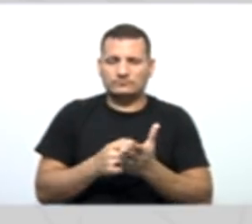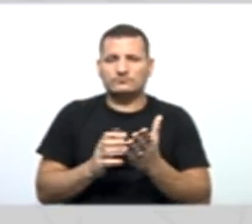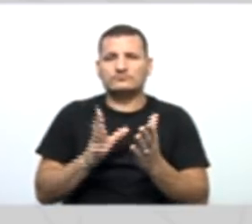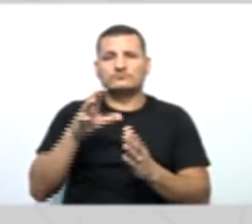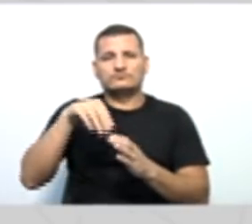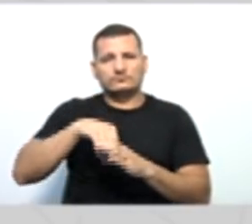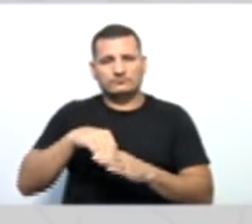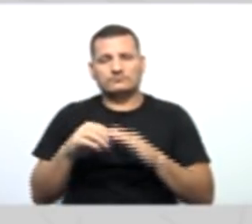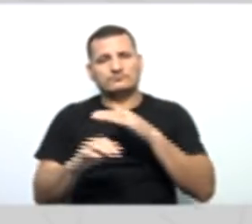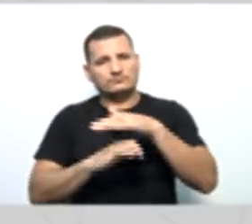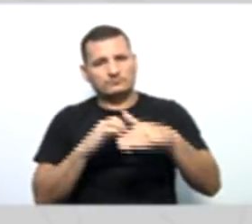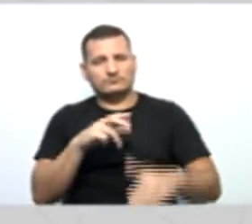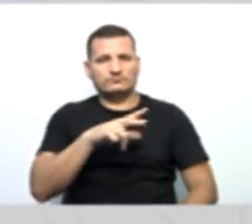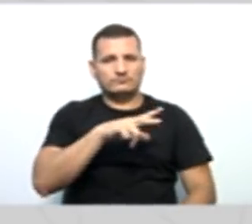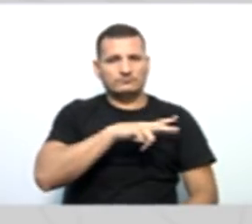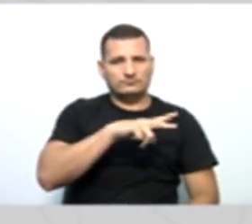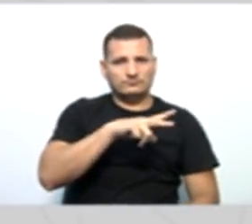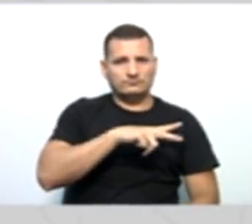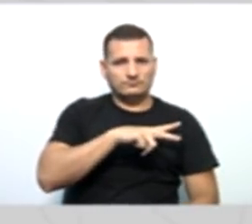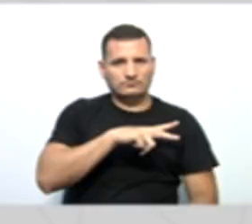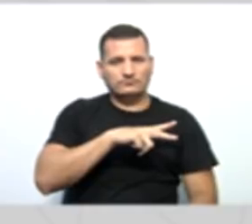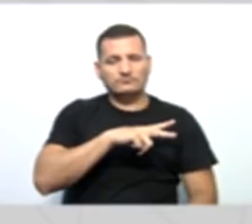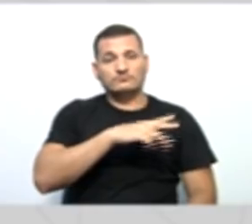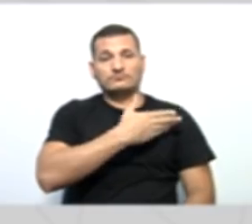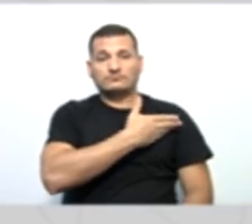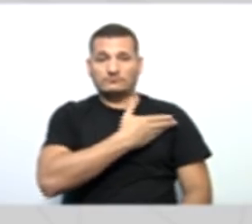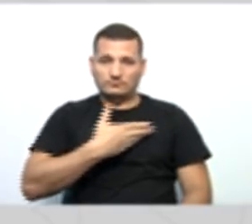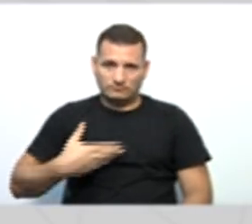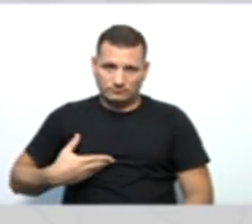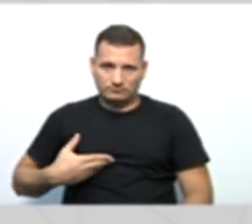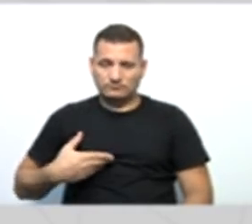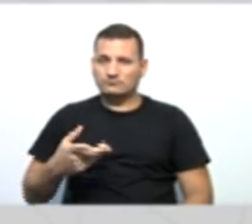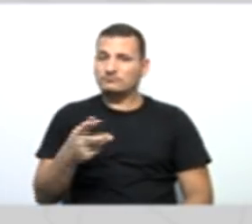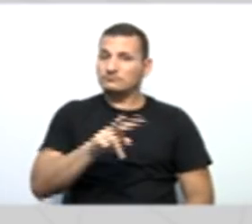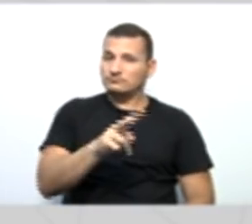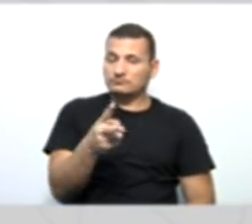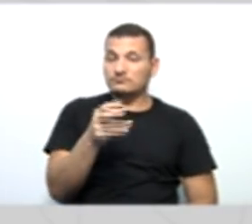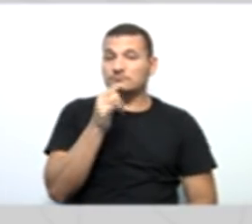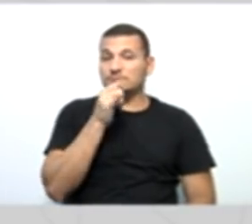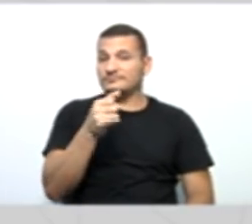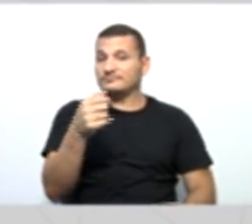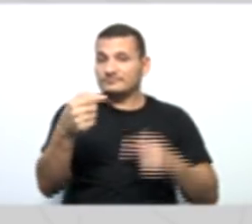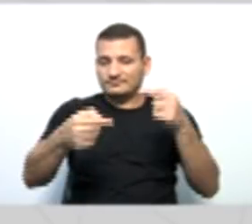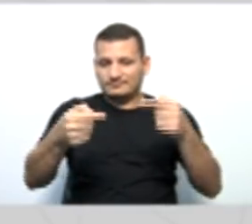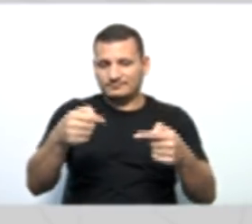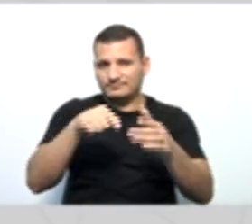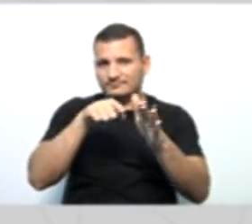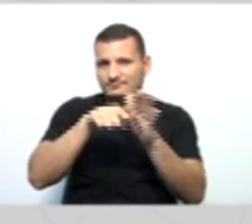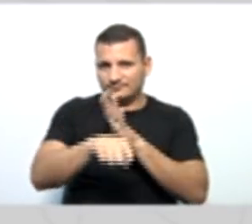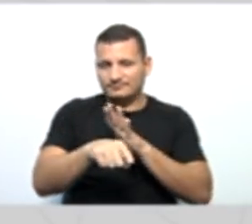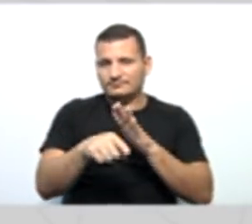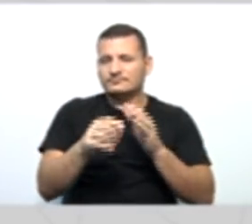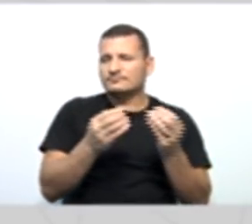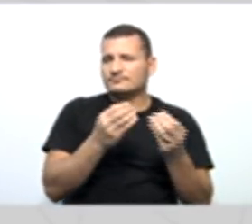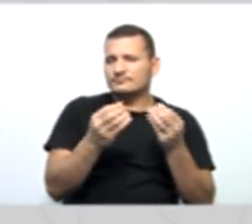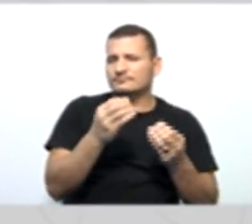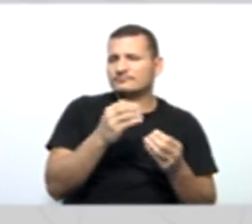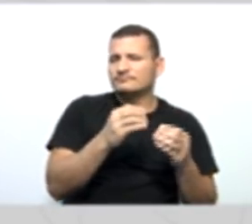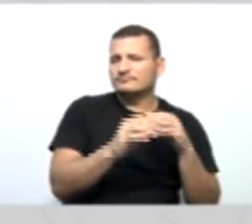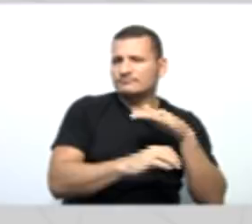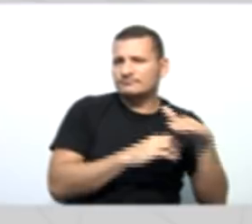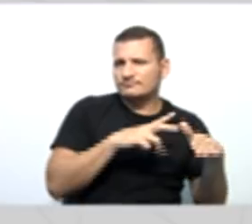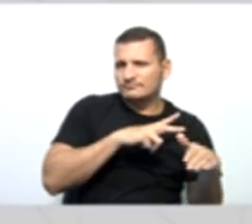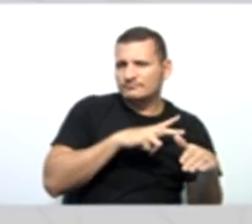empresas privadas e públicas. Lembra disso? Se cair de repente uma questão, não é só para a organização privada, porque a